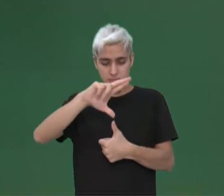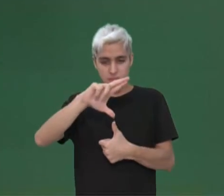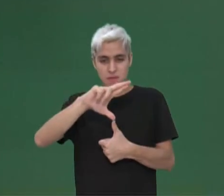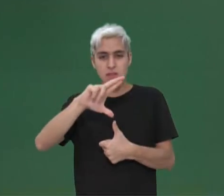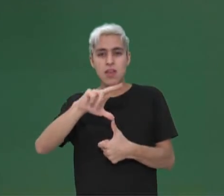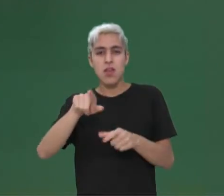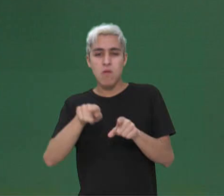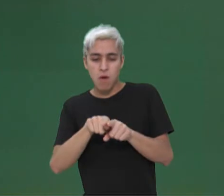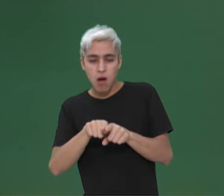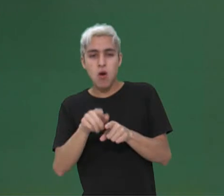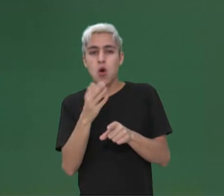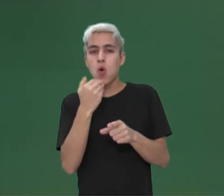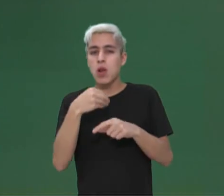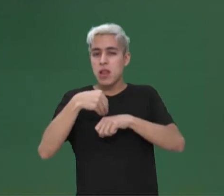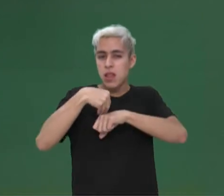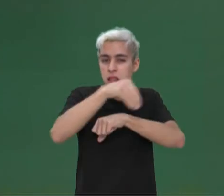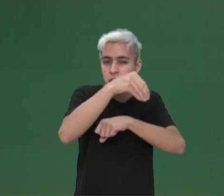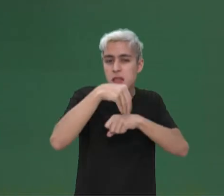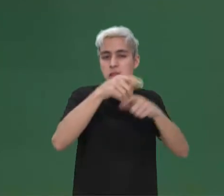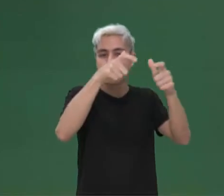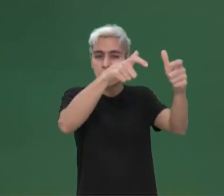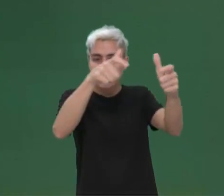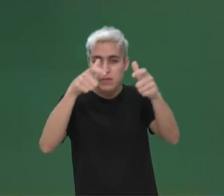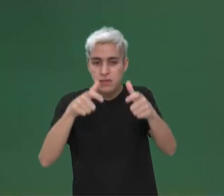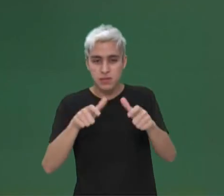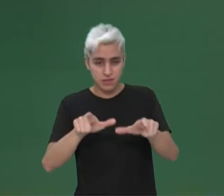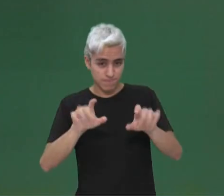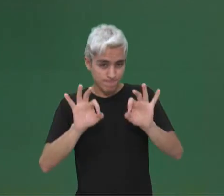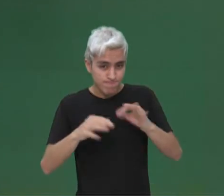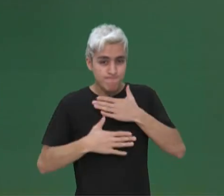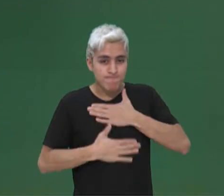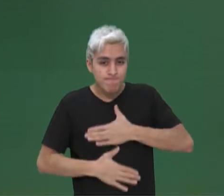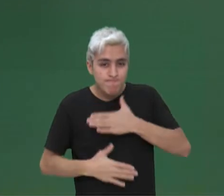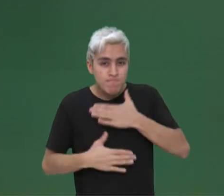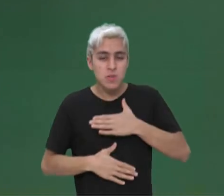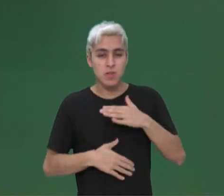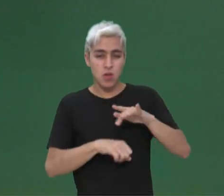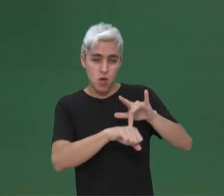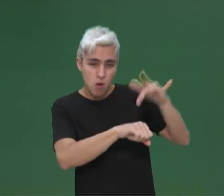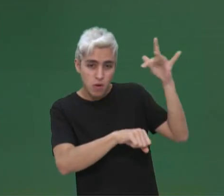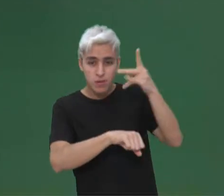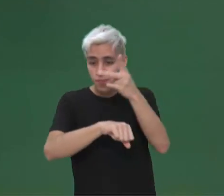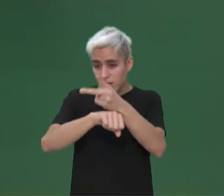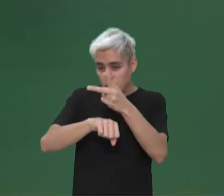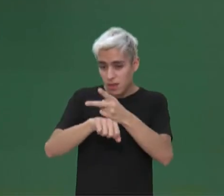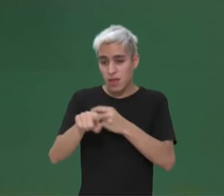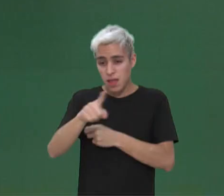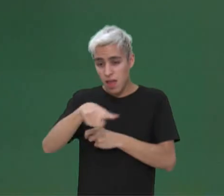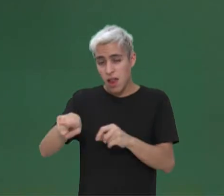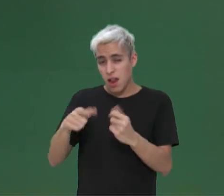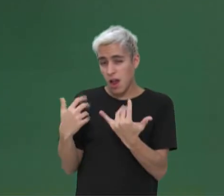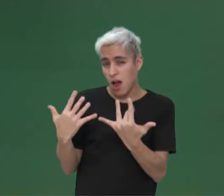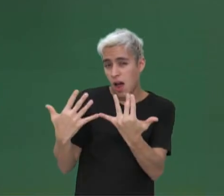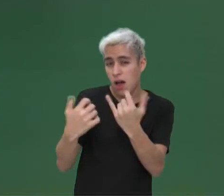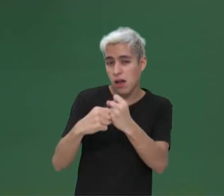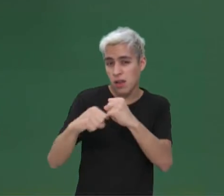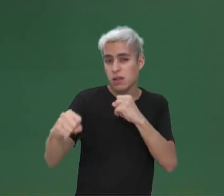de gêneros alimentícios normalmente. Tranquilo? Então, além de ouro e prata, as haciendas com